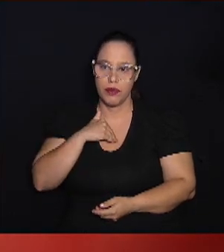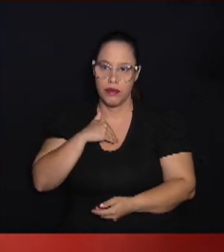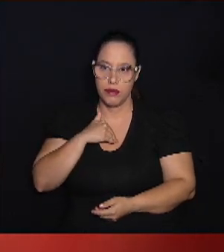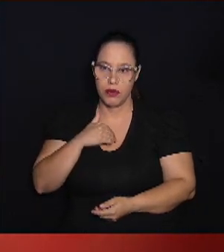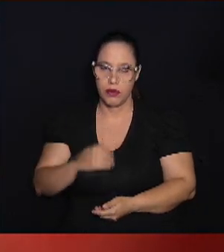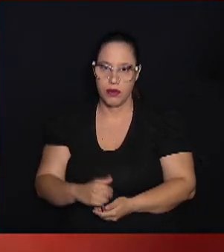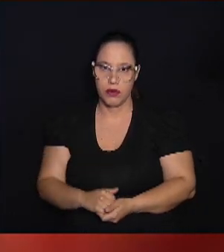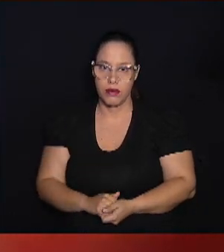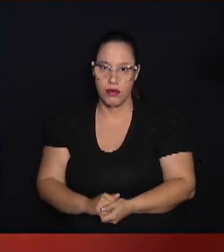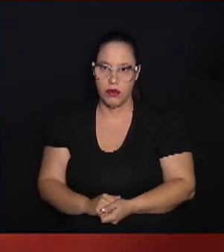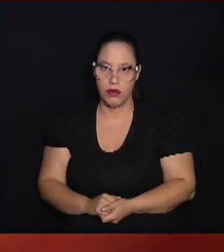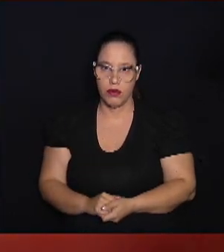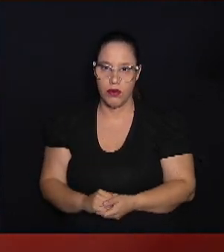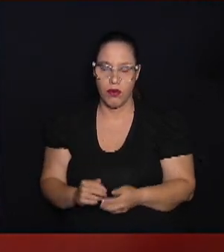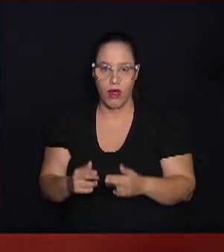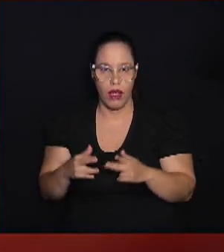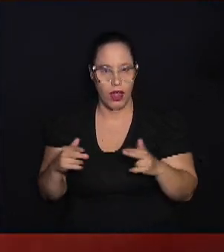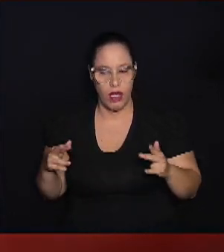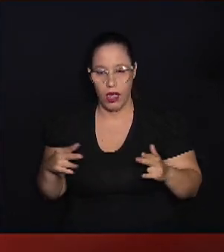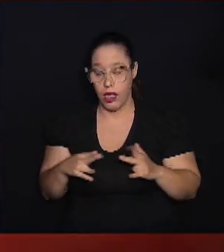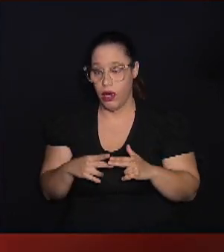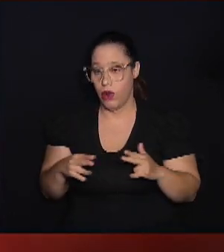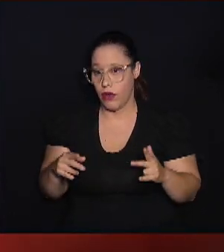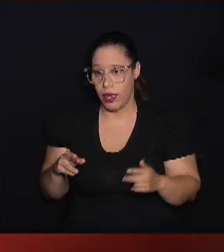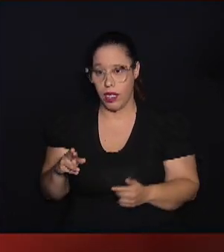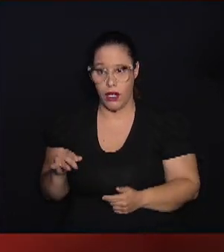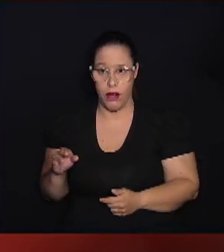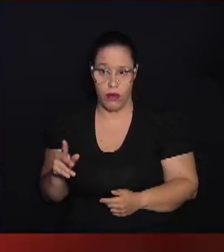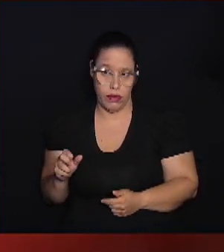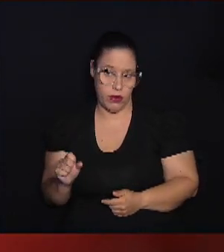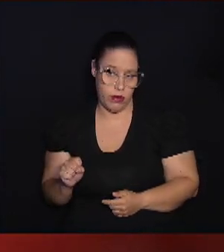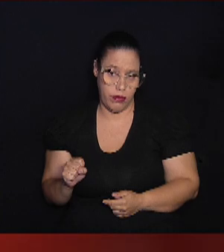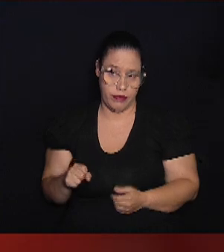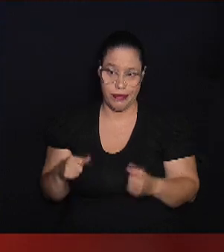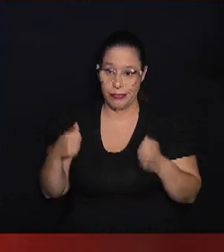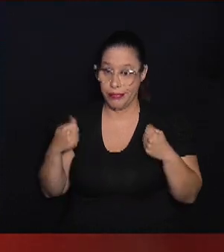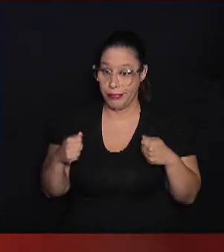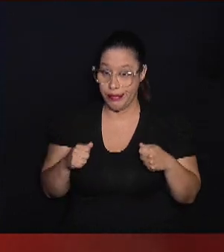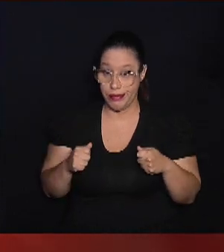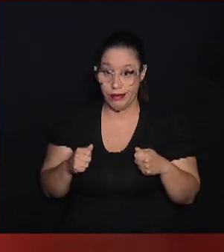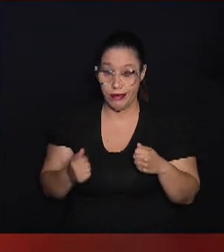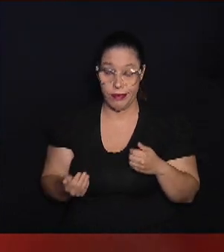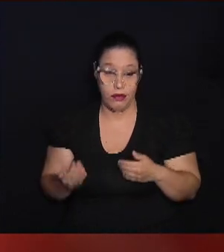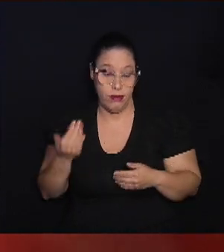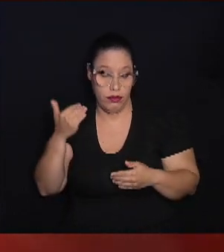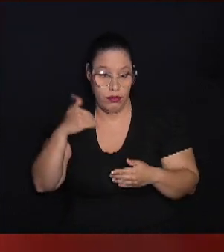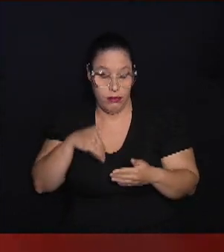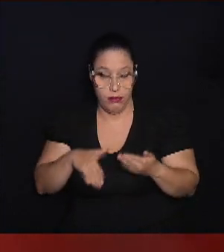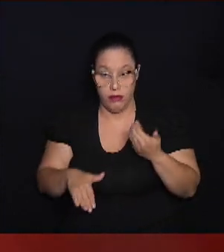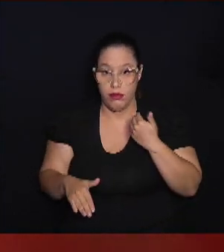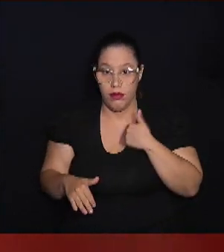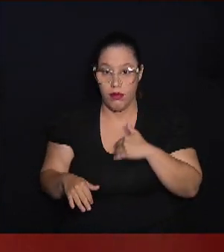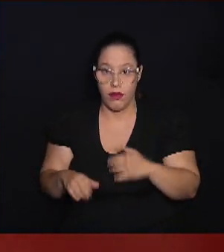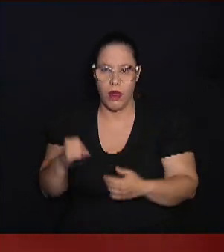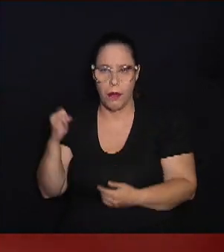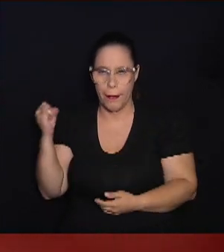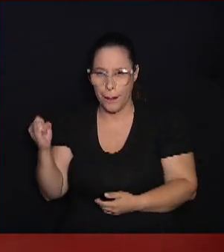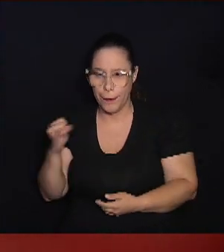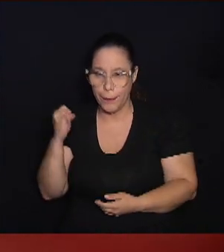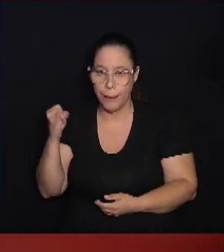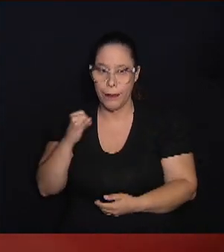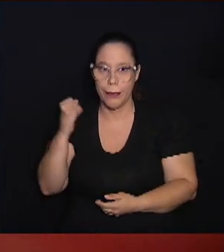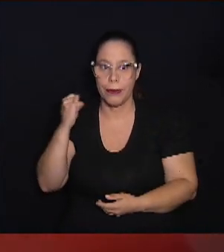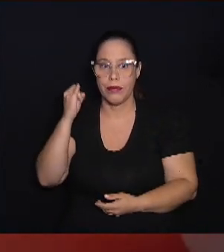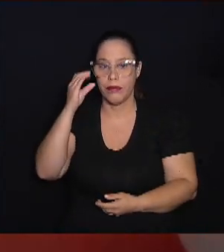tem trilhões de células que precisam todos os dias de nutrientes essenciais. Então, o corpo